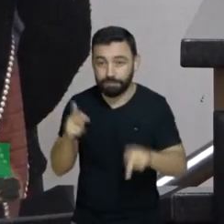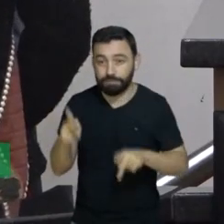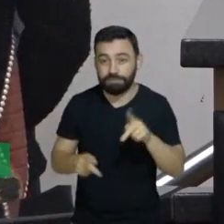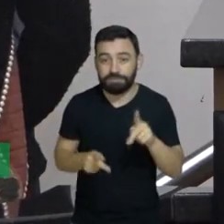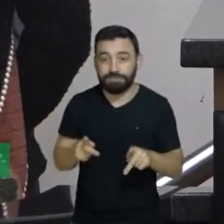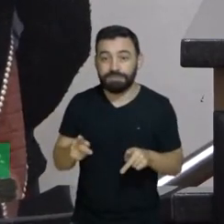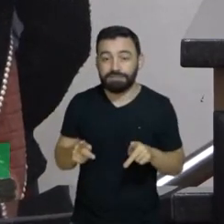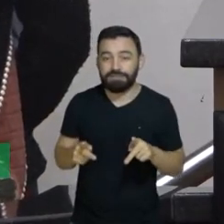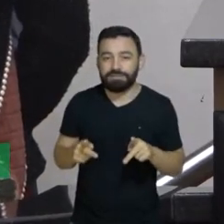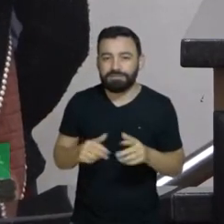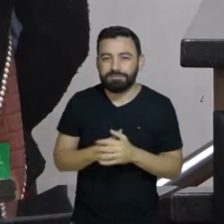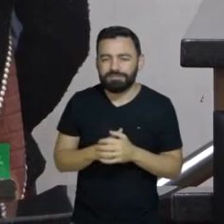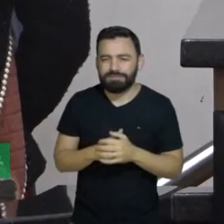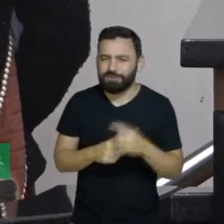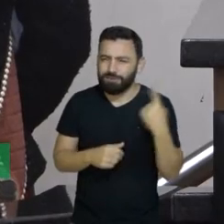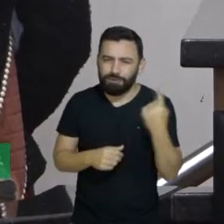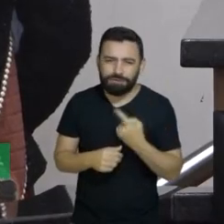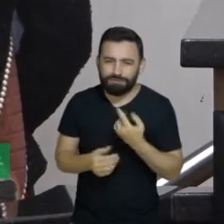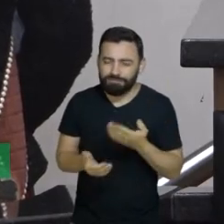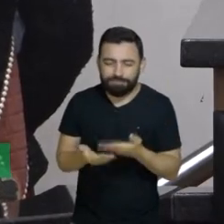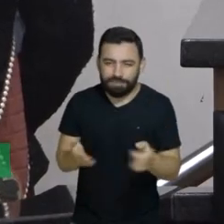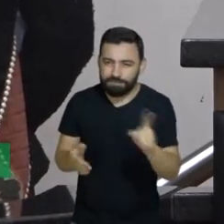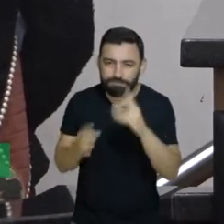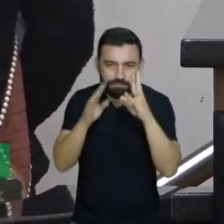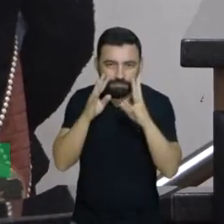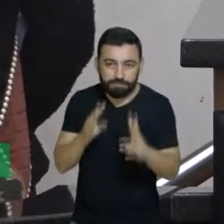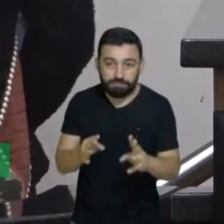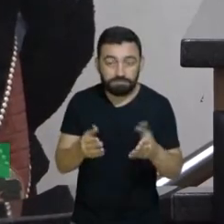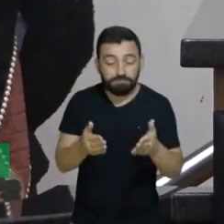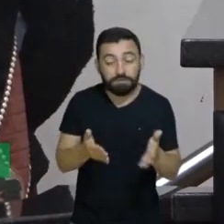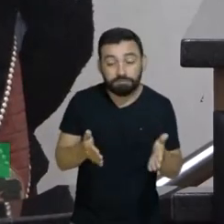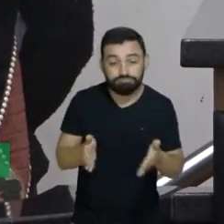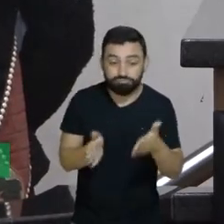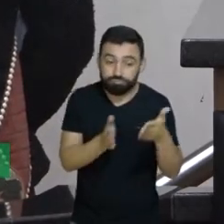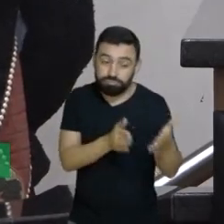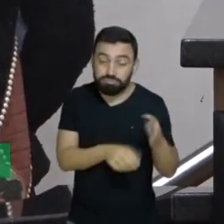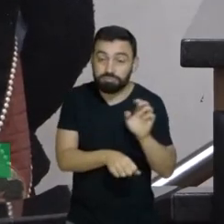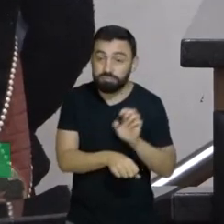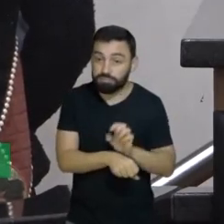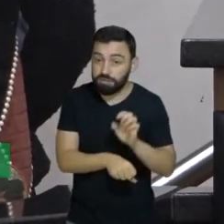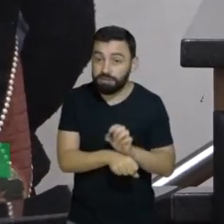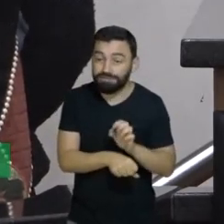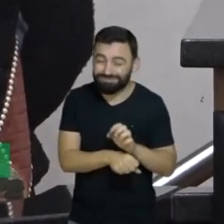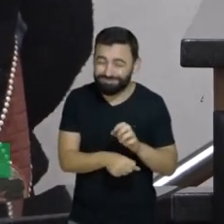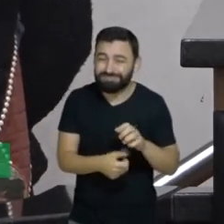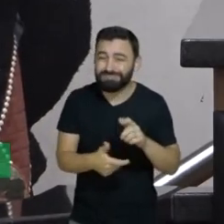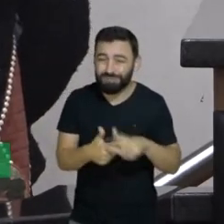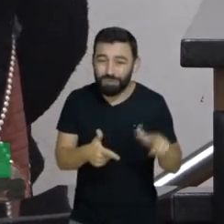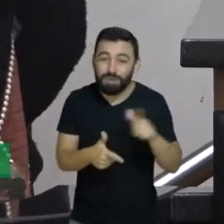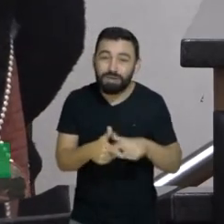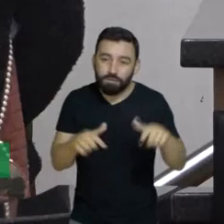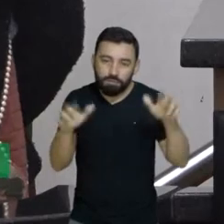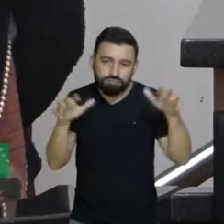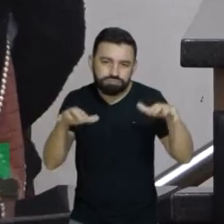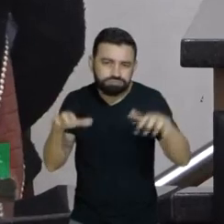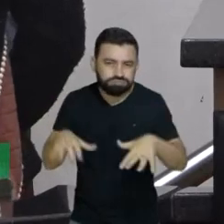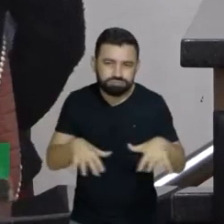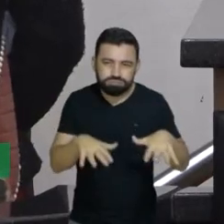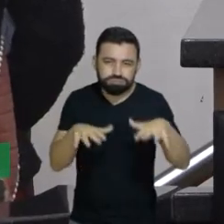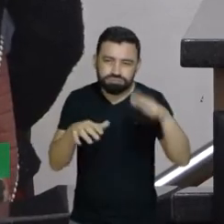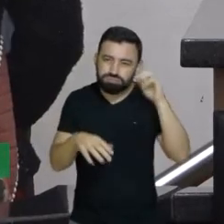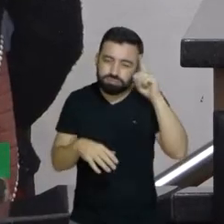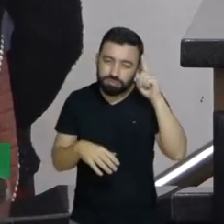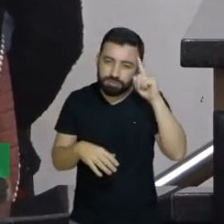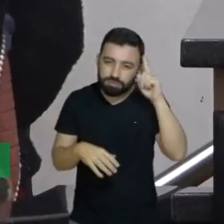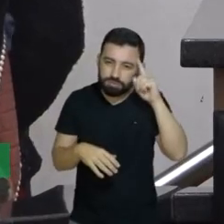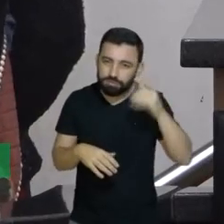Falamos isso para não perdermos a nossa atenção para o estado vizinho, que tem sido assolado pelas enchentes. Nesses dias de véspera